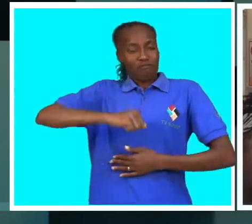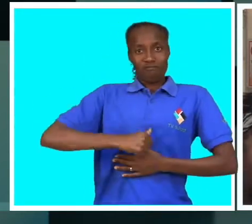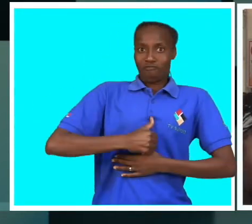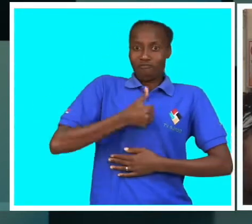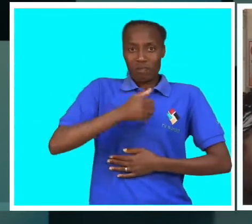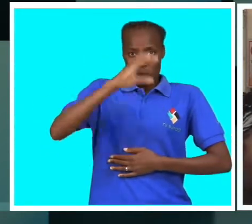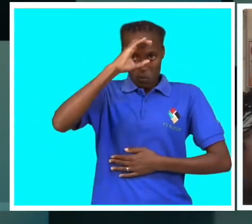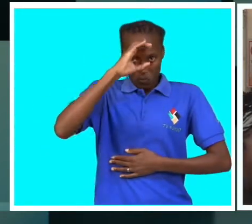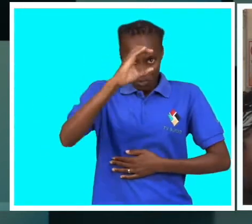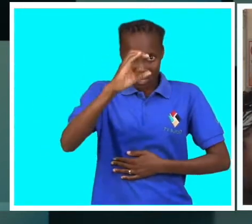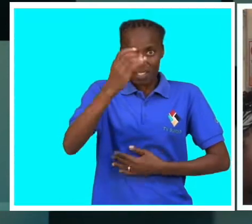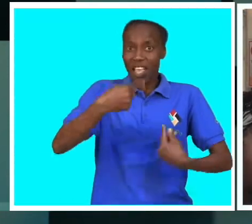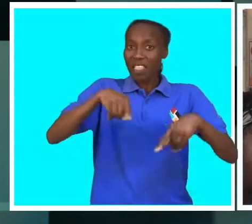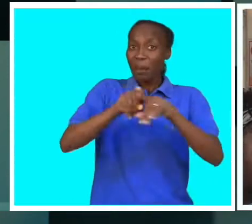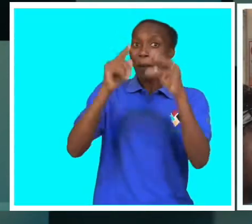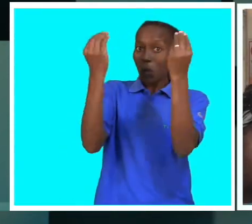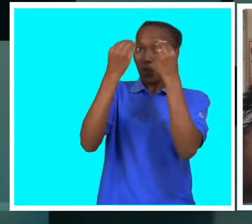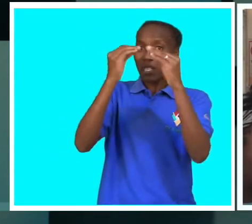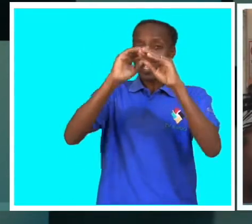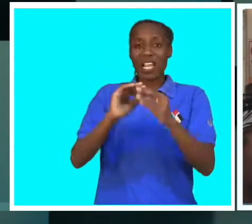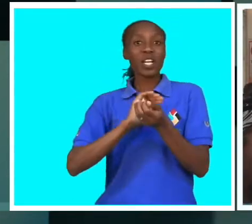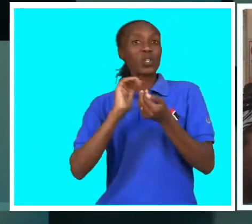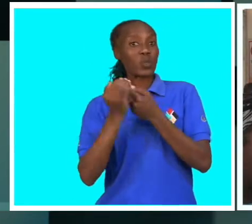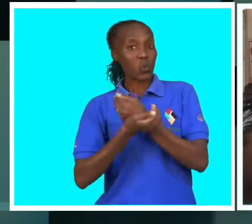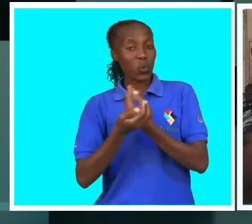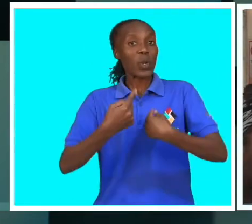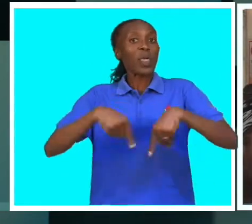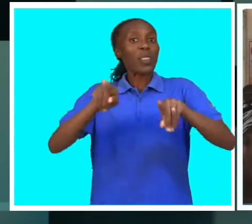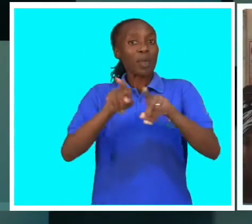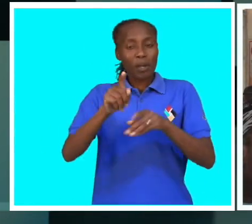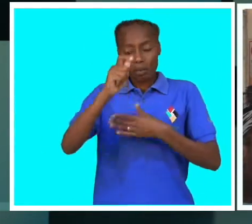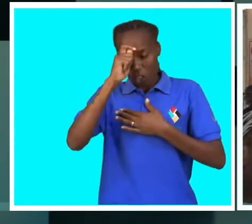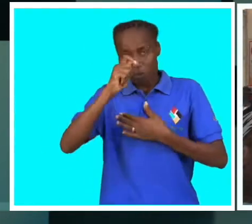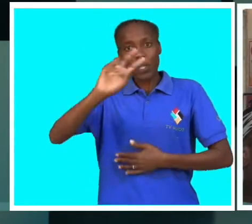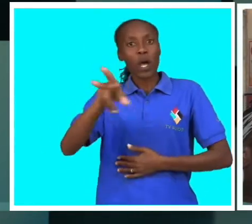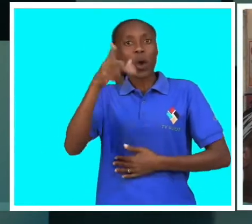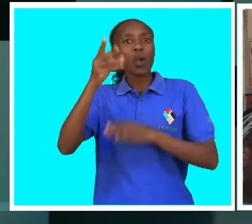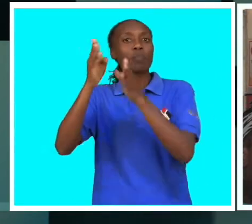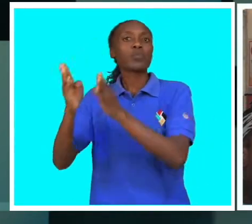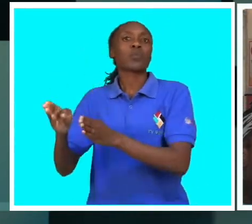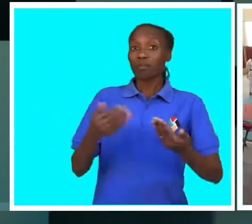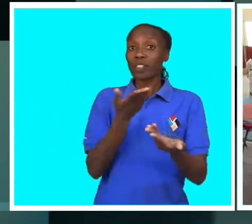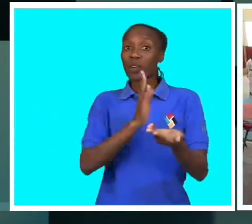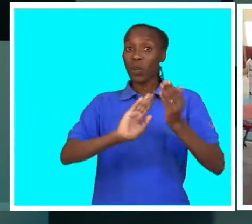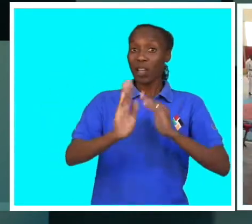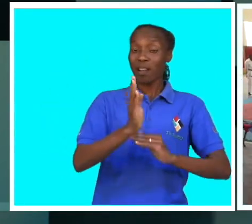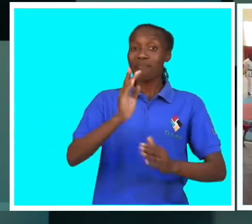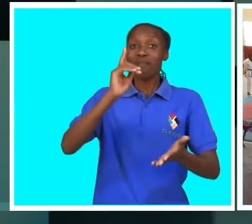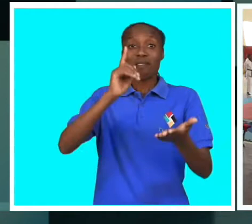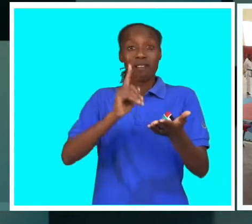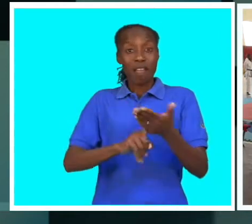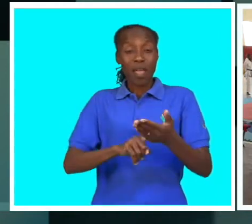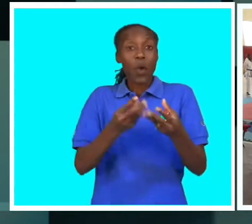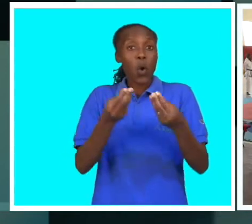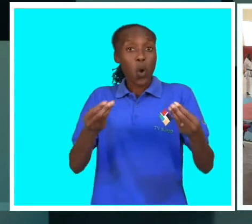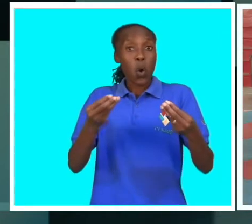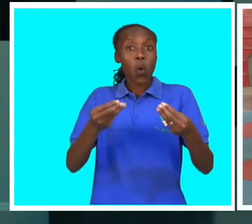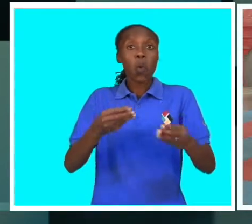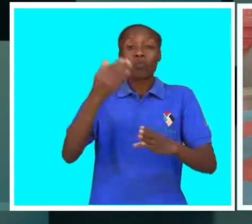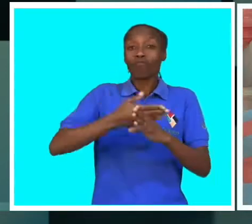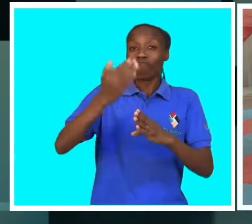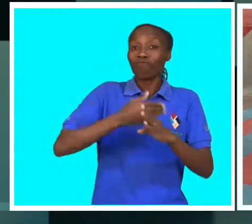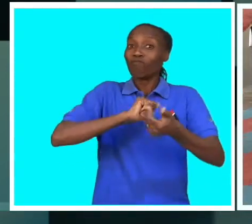autoestima, confiança, ensina-nos a ter segurança e acima de tudo respeitar os outros. O Karate é considerado uma